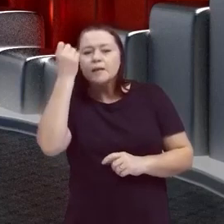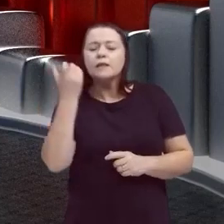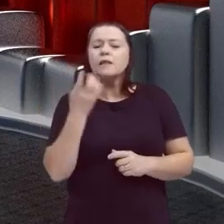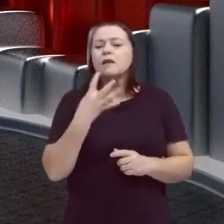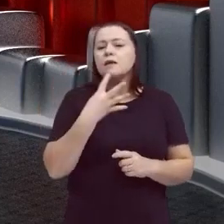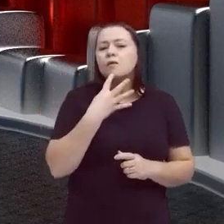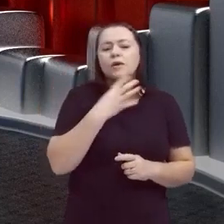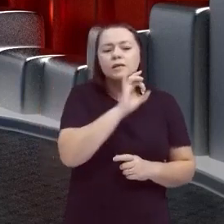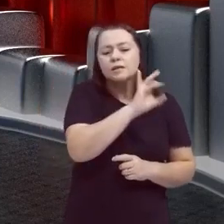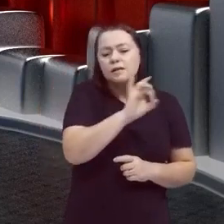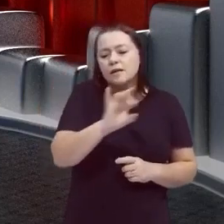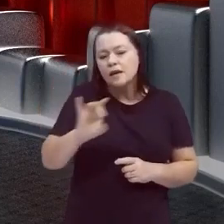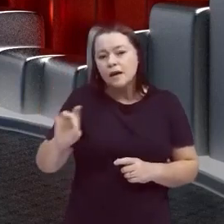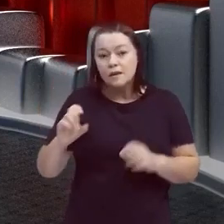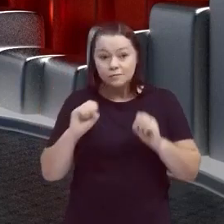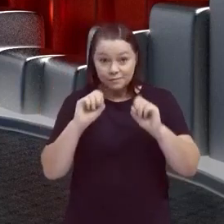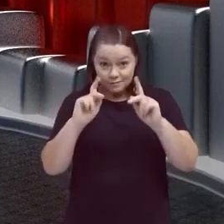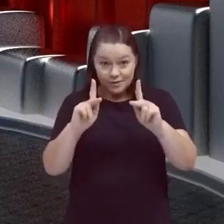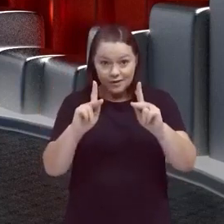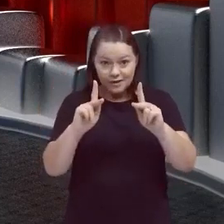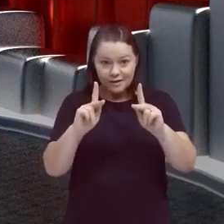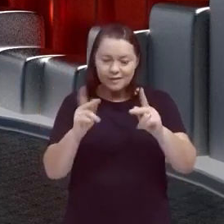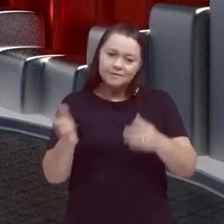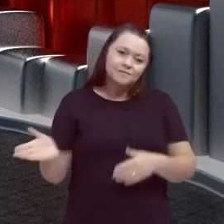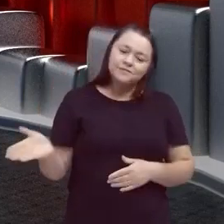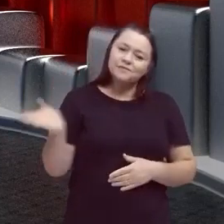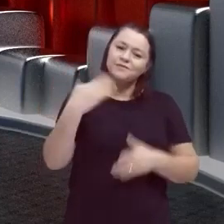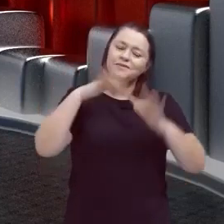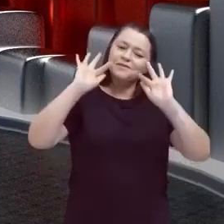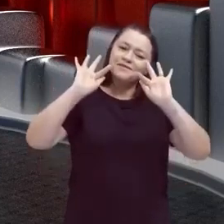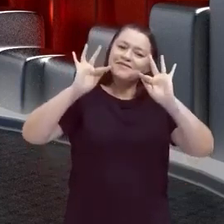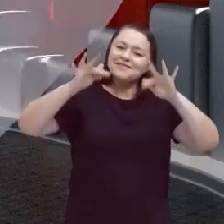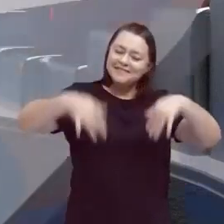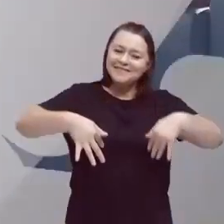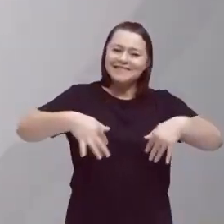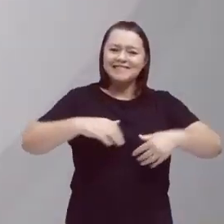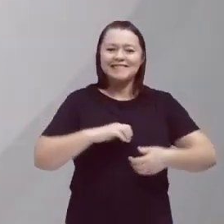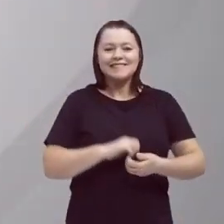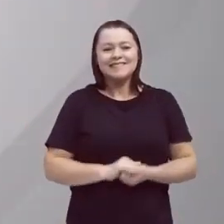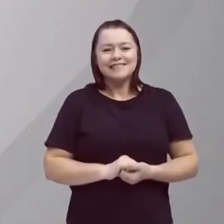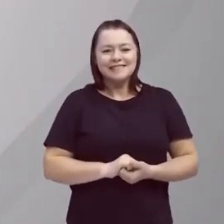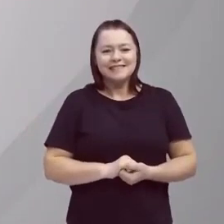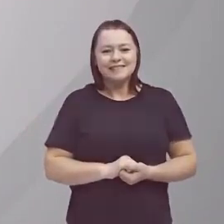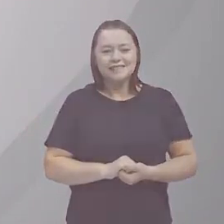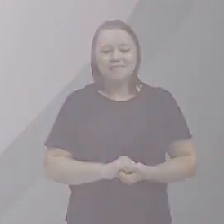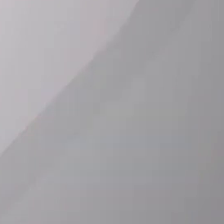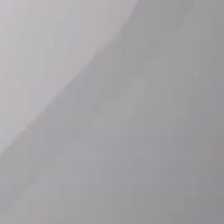tá certo? Muito bem, chegou a hora das nossas considerações finais.